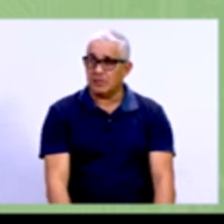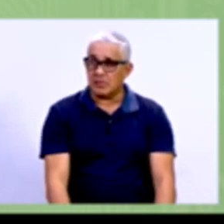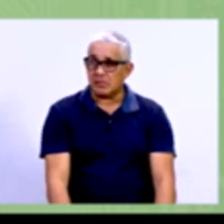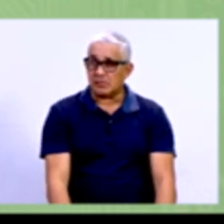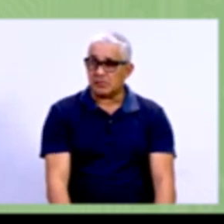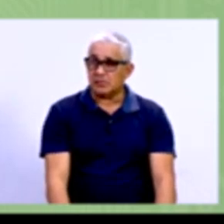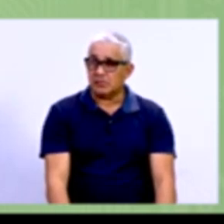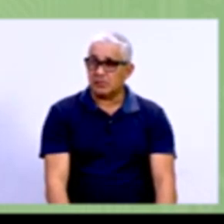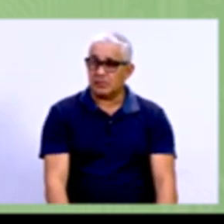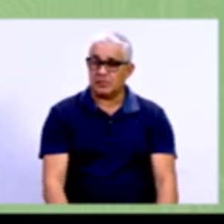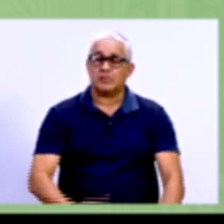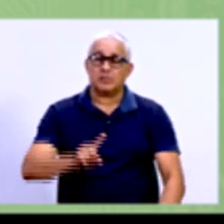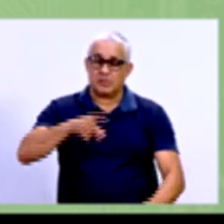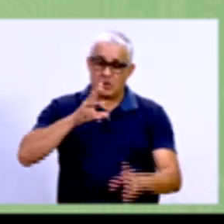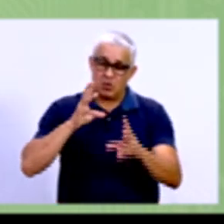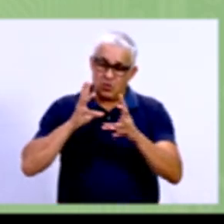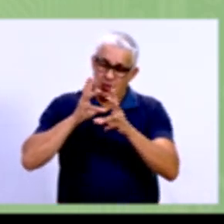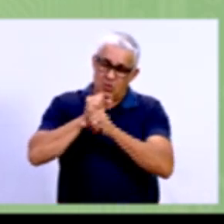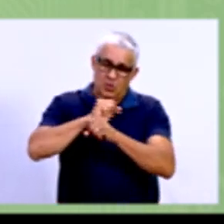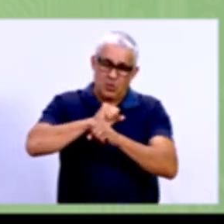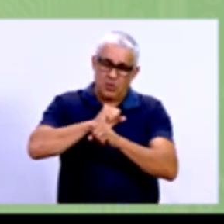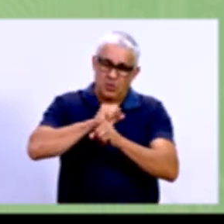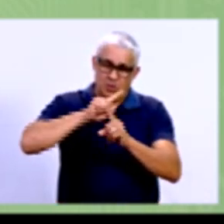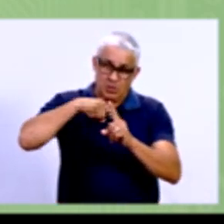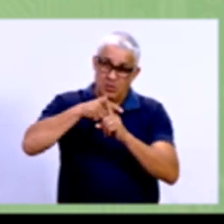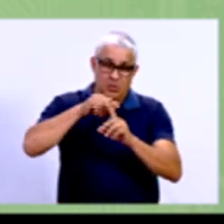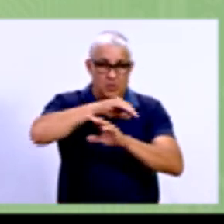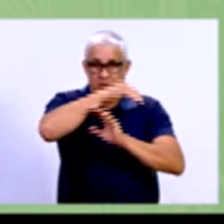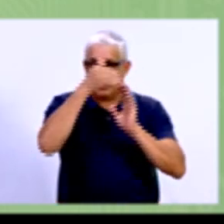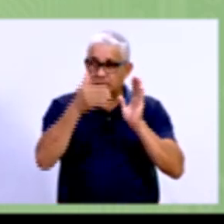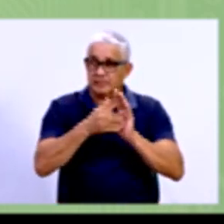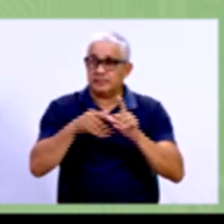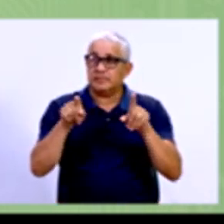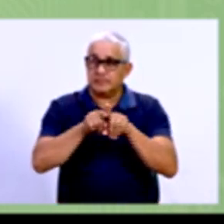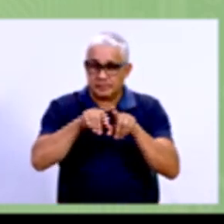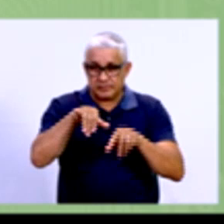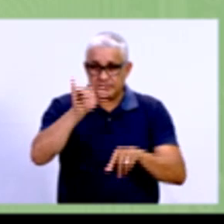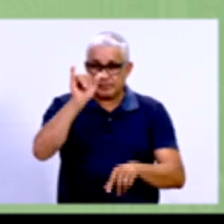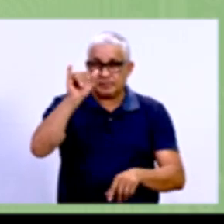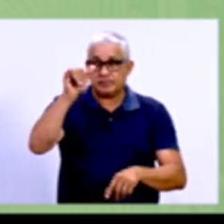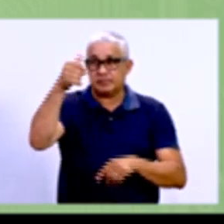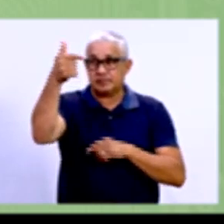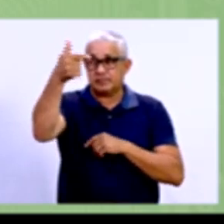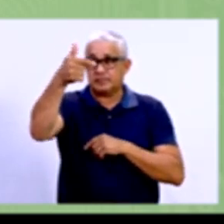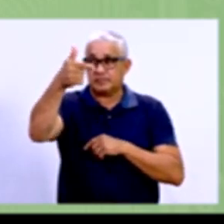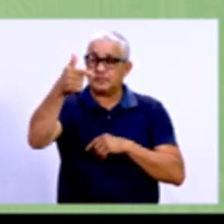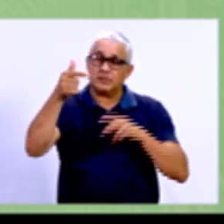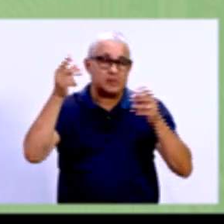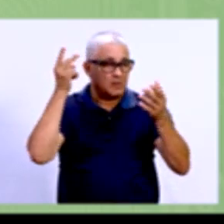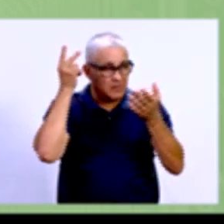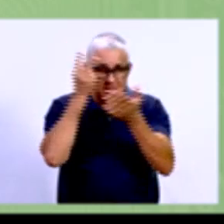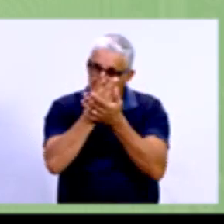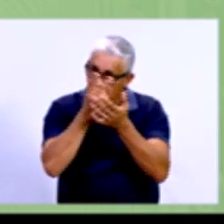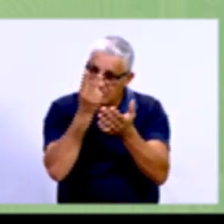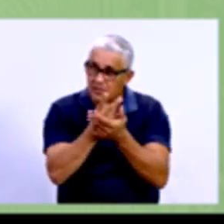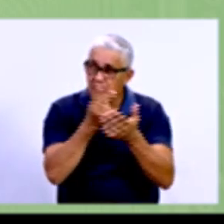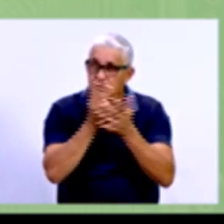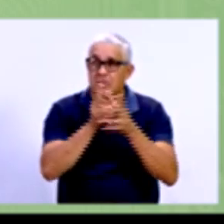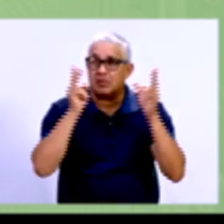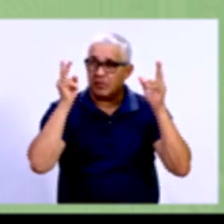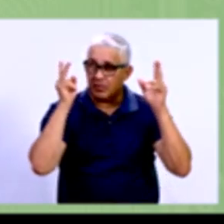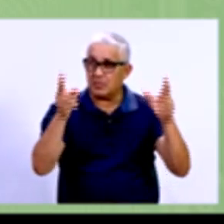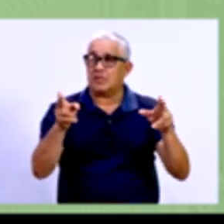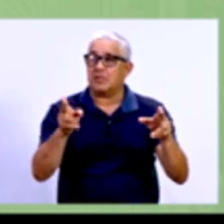a soma de todos esses valores. Y ao quadrado, a mesma coisa. Vamos pegar todos os valores de y e elevando